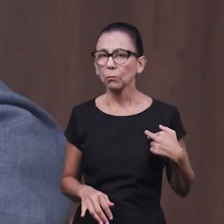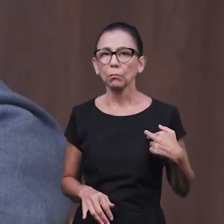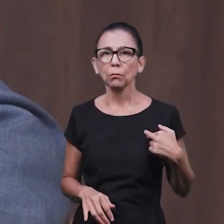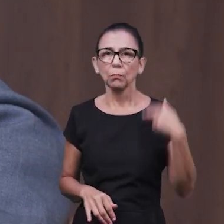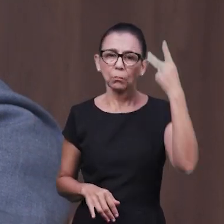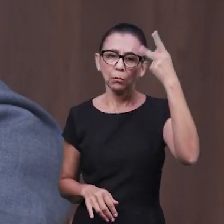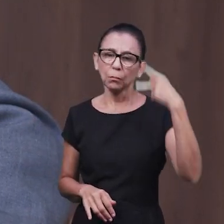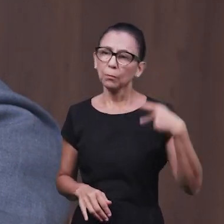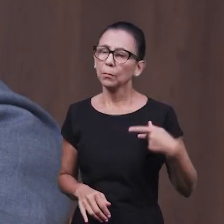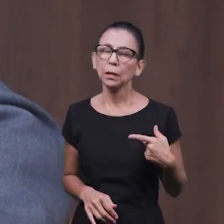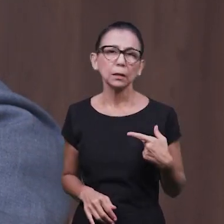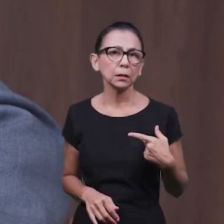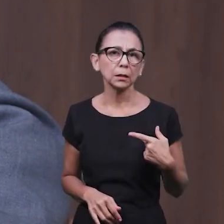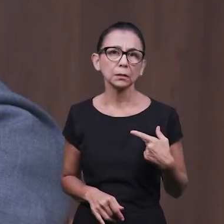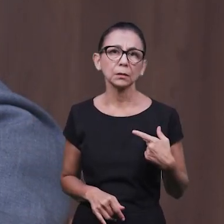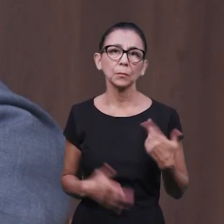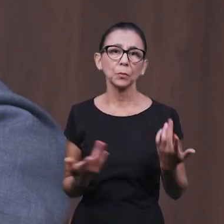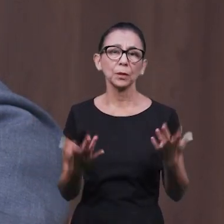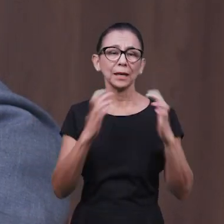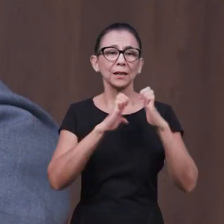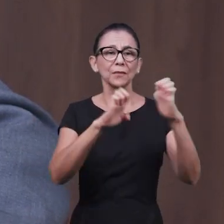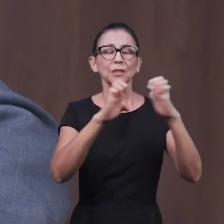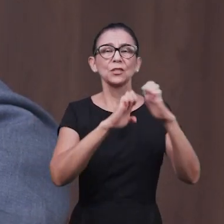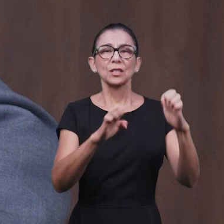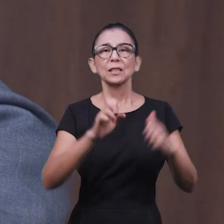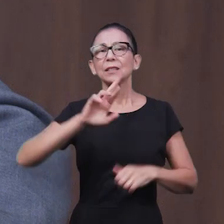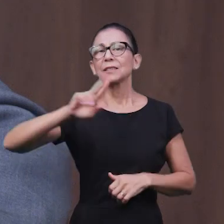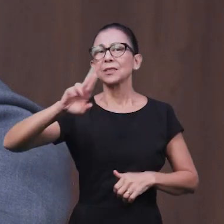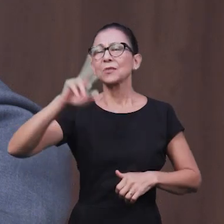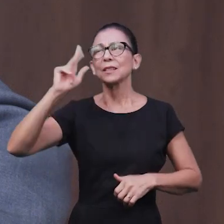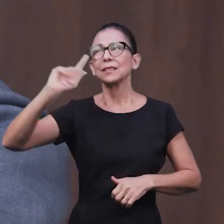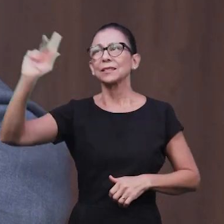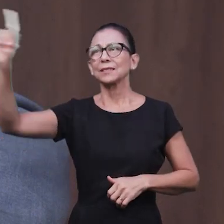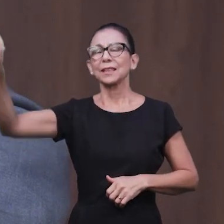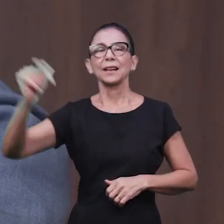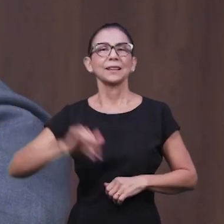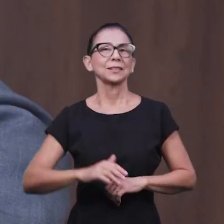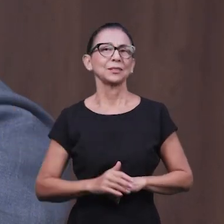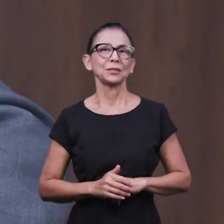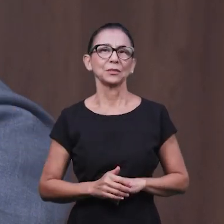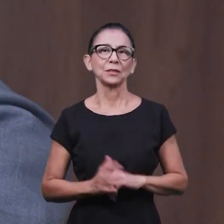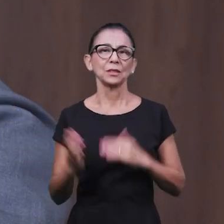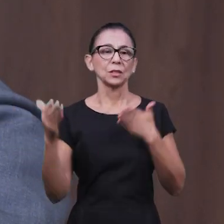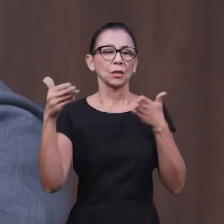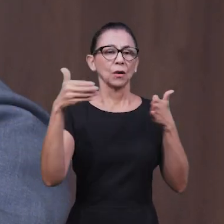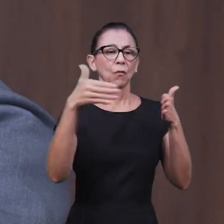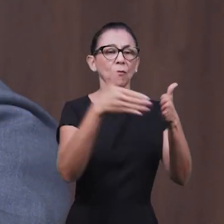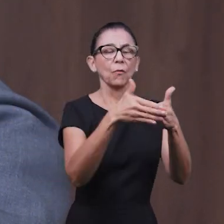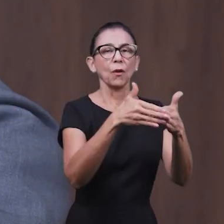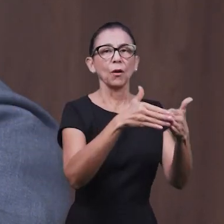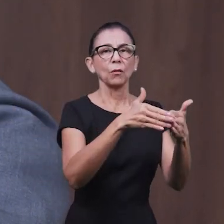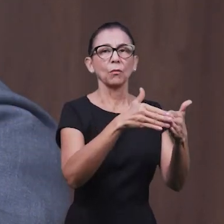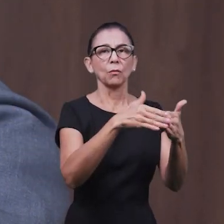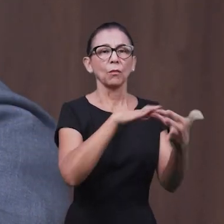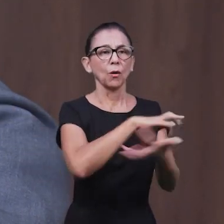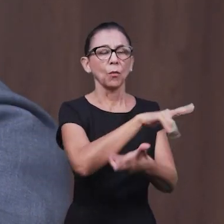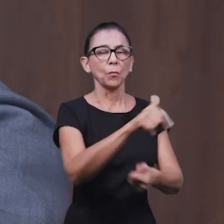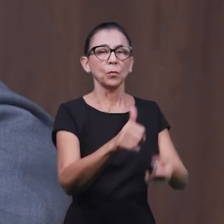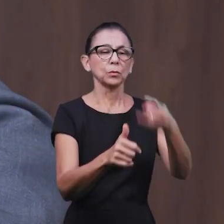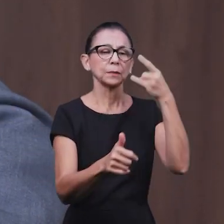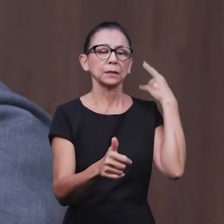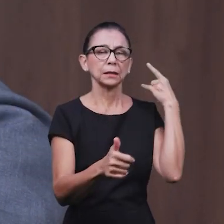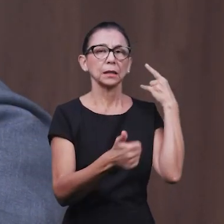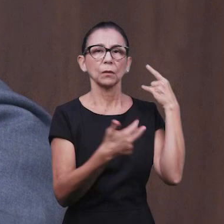é esse? É um evangelho que não é eterno, é um evangelho terreno, é um evangelho que visa somente os benefícios dessa